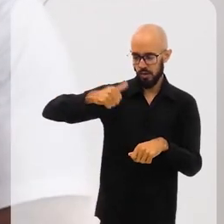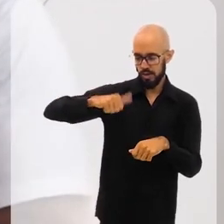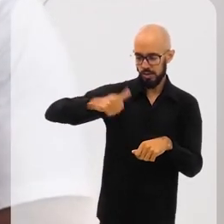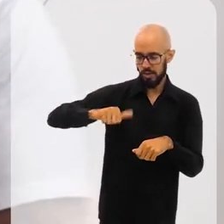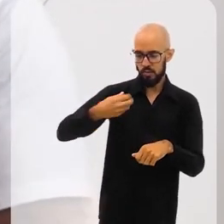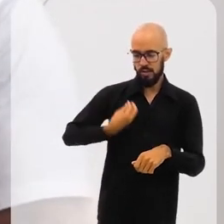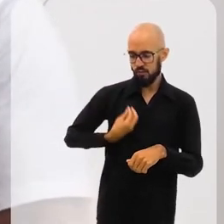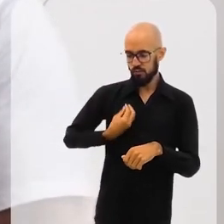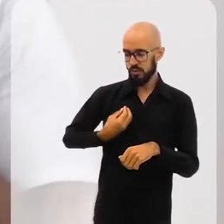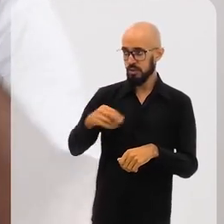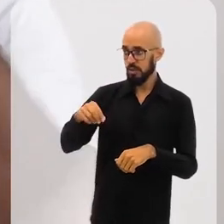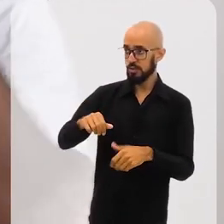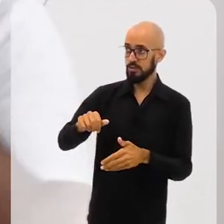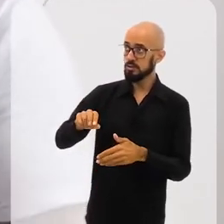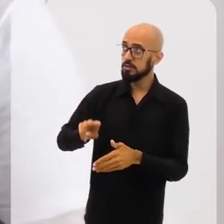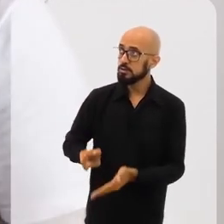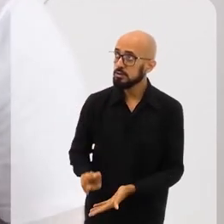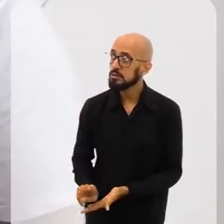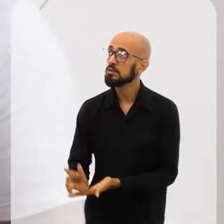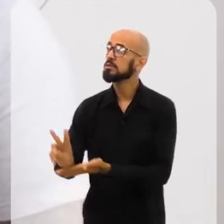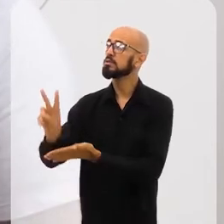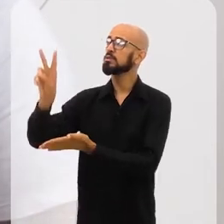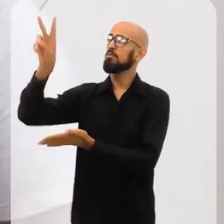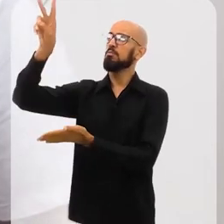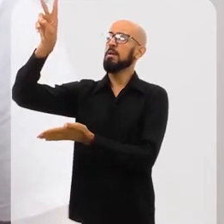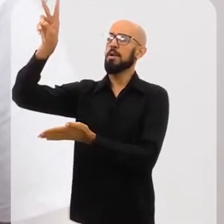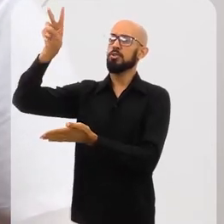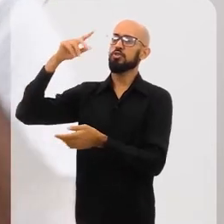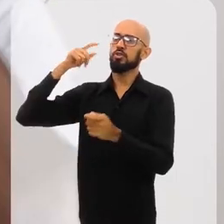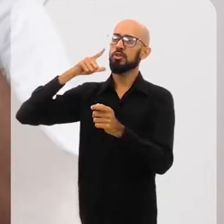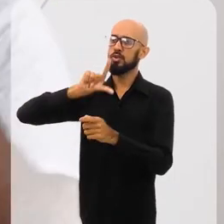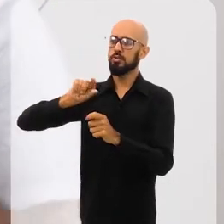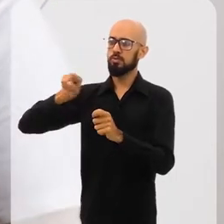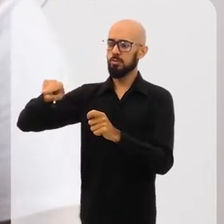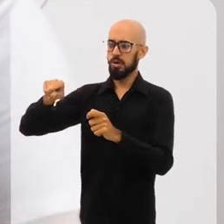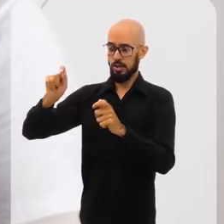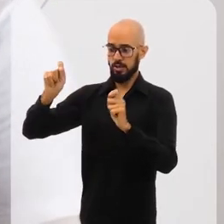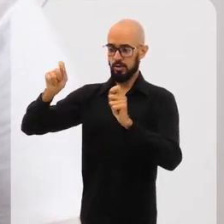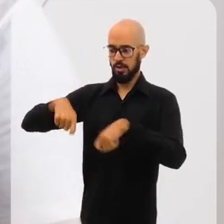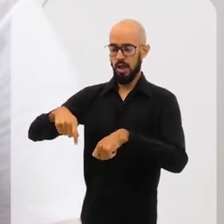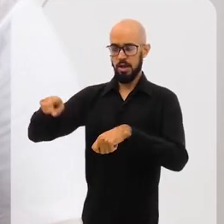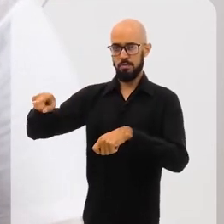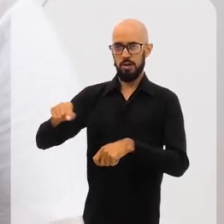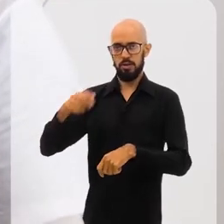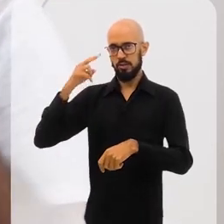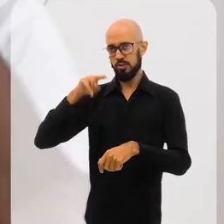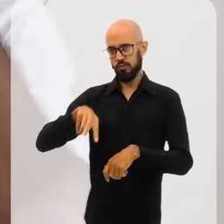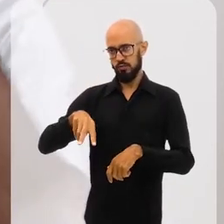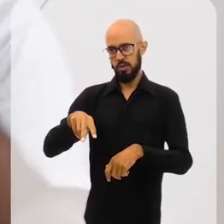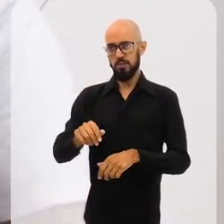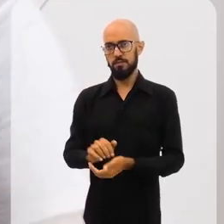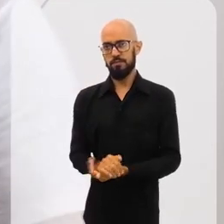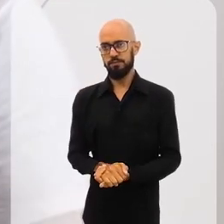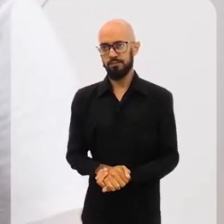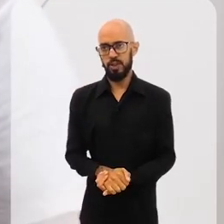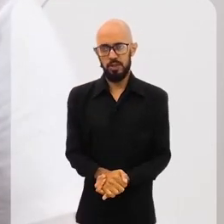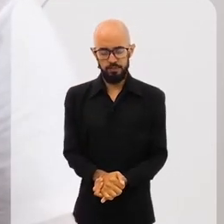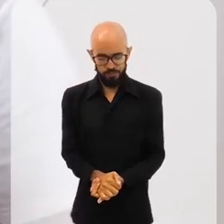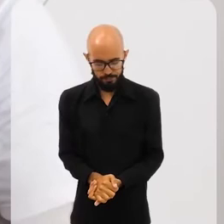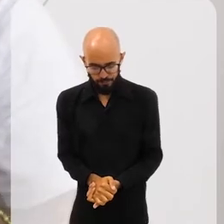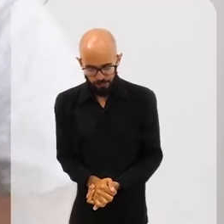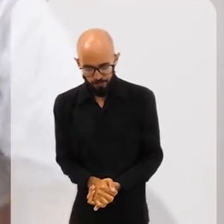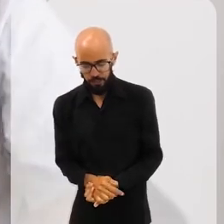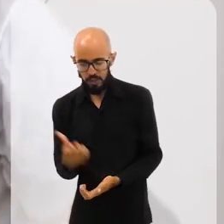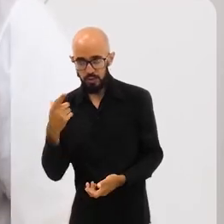gente está analisando a vida de cima para baixo. Então a gente dá a possibilidade da pessoa a enxergar a vida de cima para